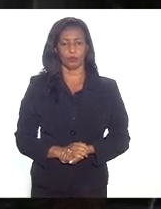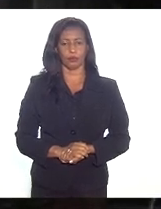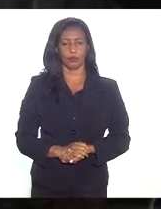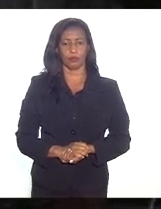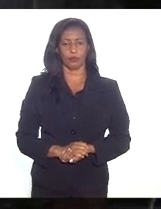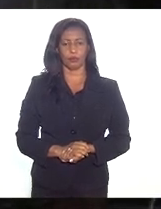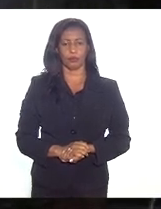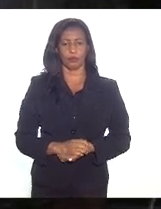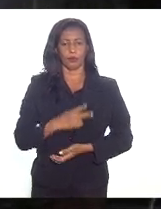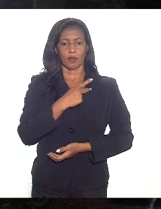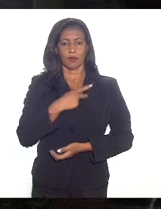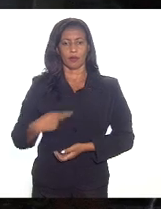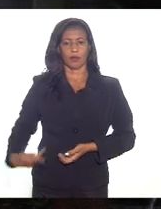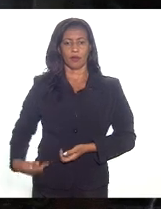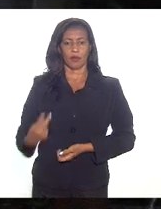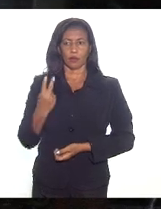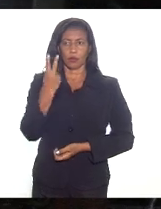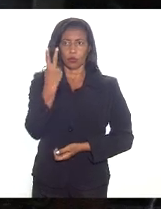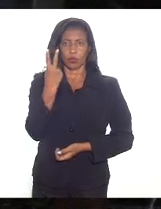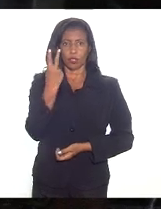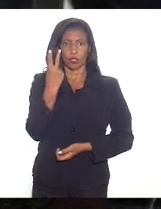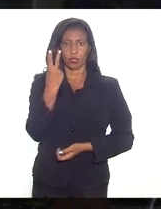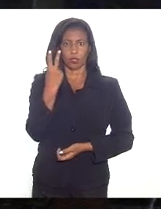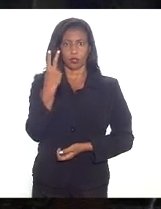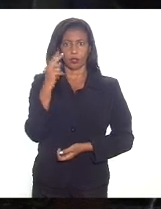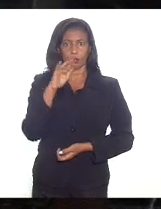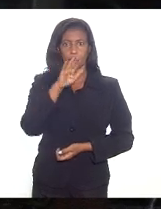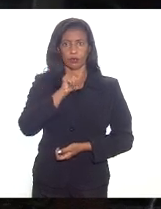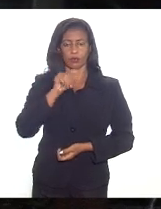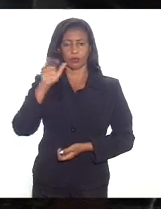O presidente irá fazer duas chamadas.